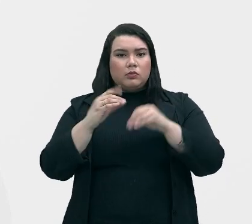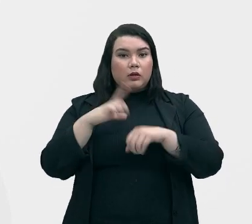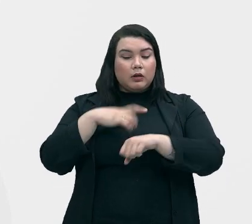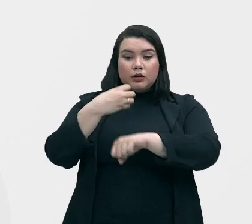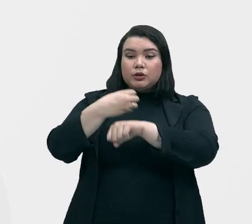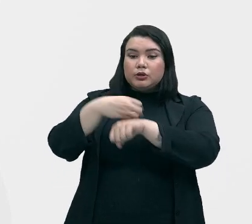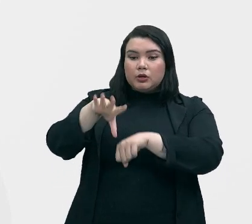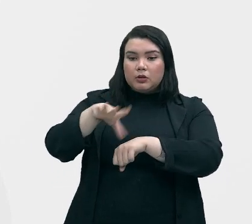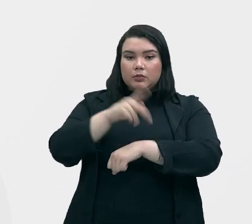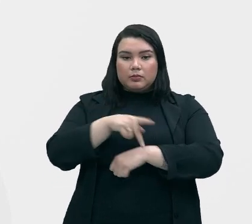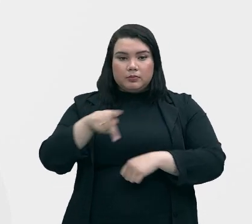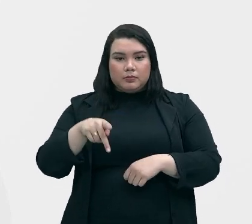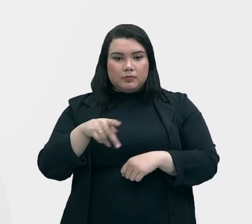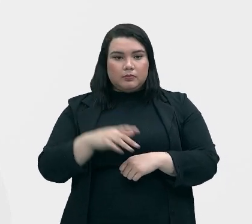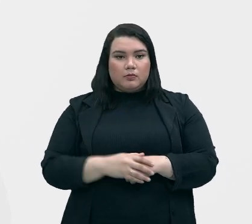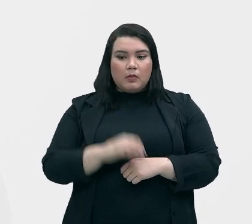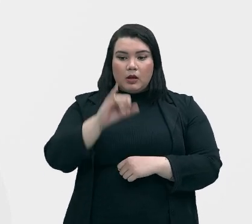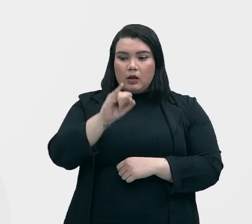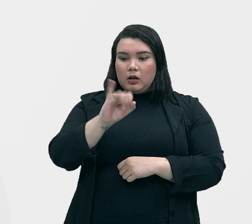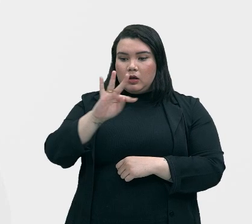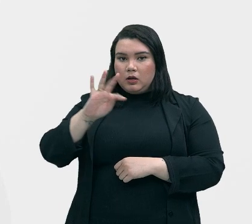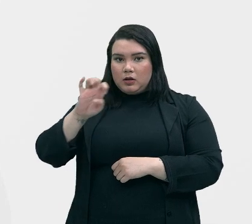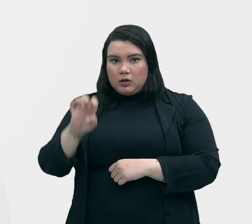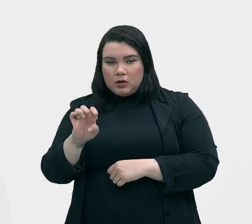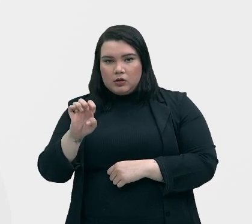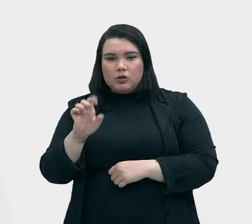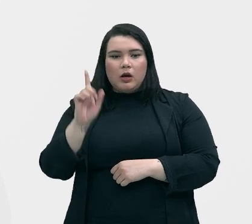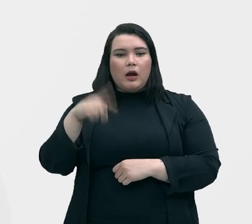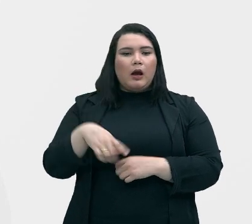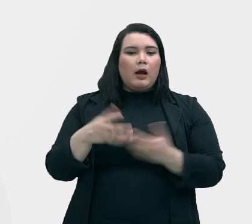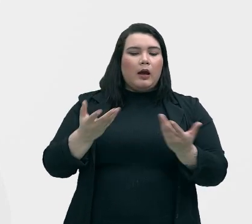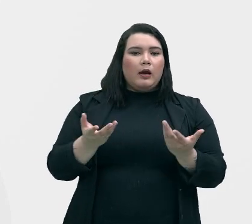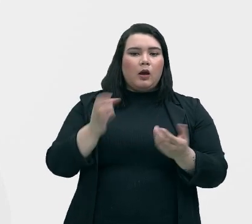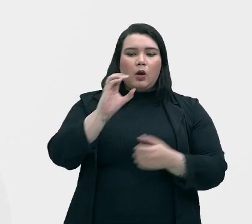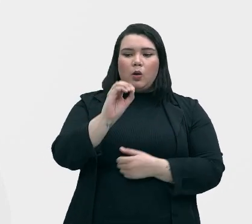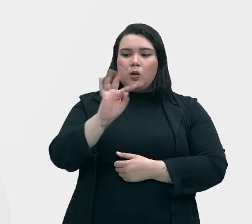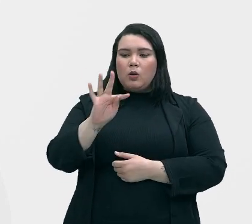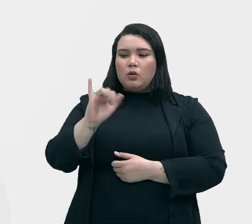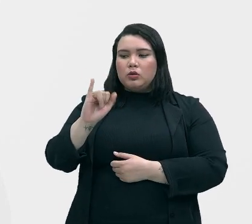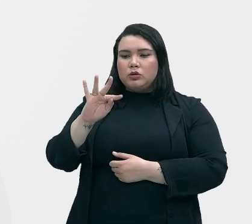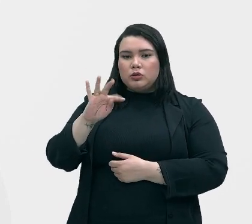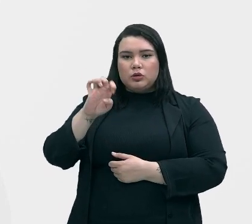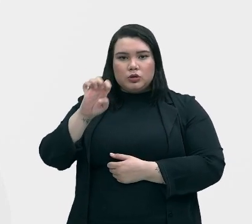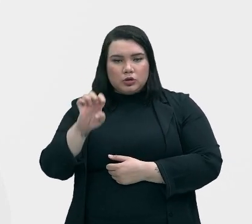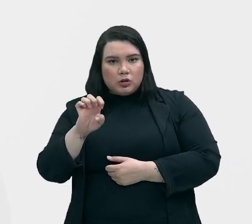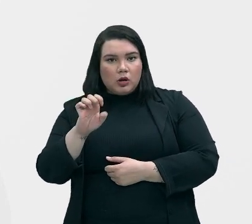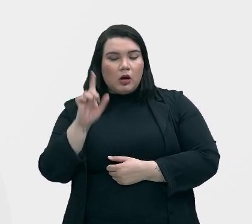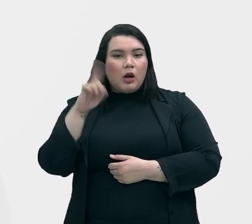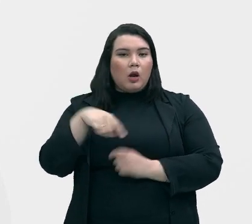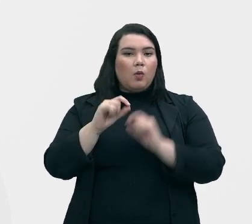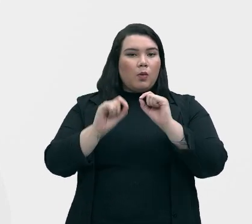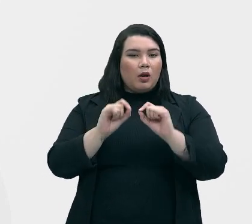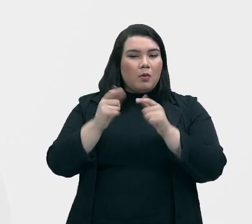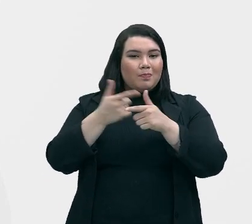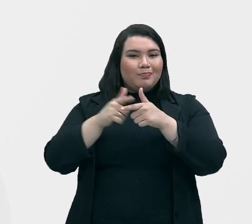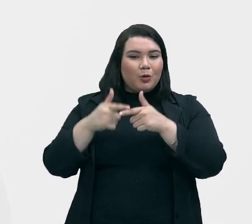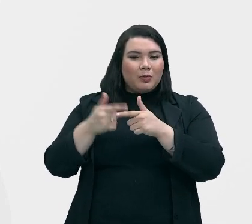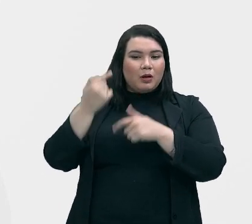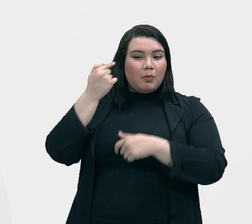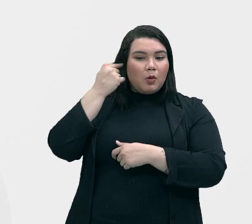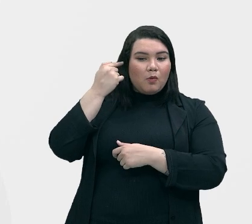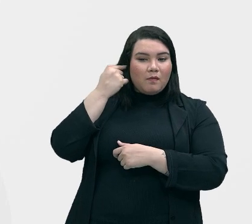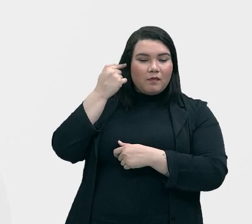professora. Tudo que é it é inflamação. Otite, a inflamação dos ouvidos. Olha